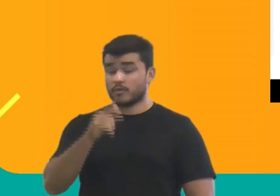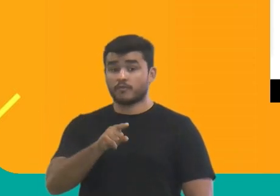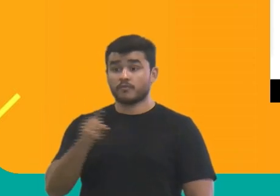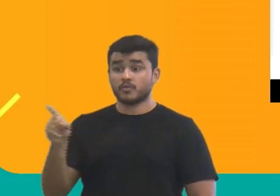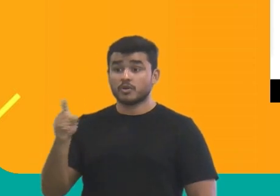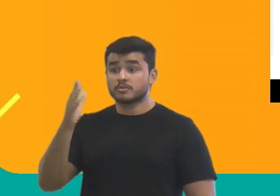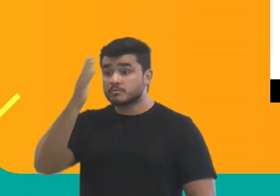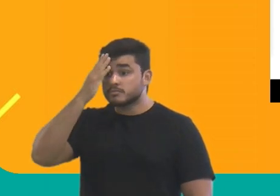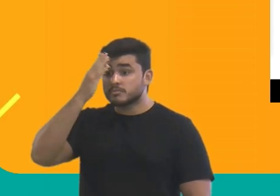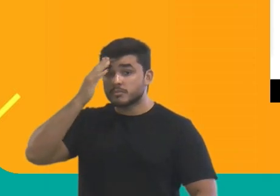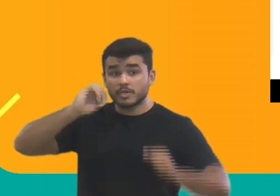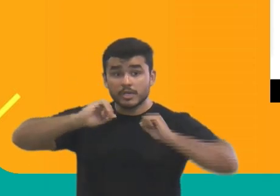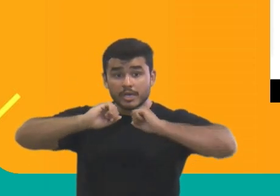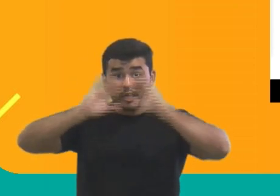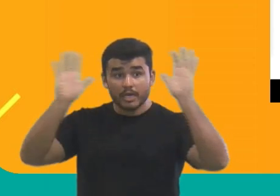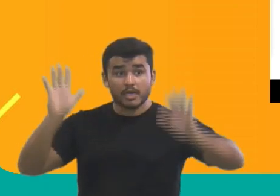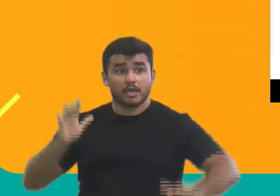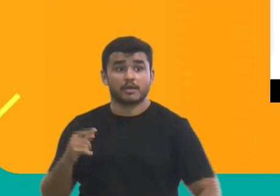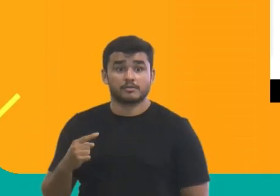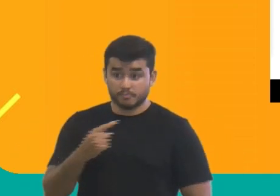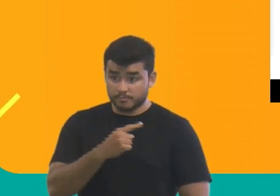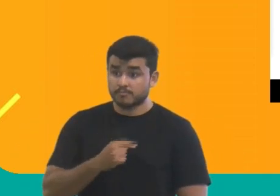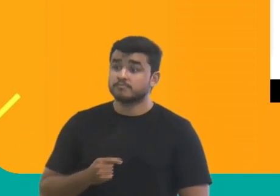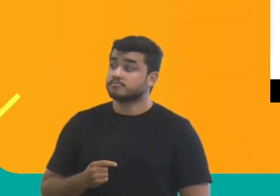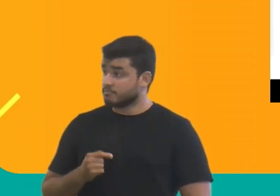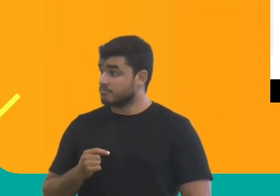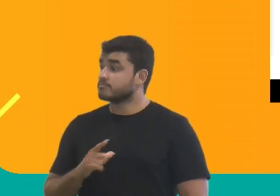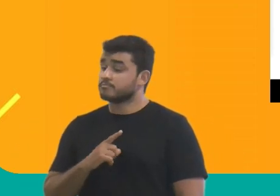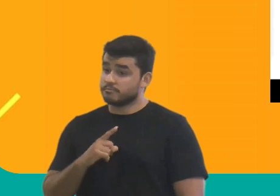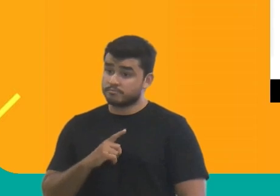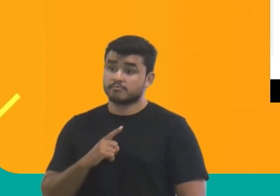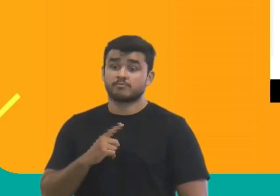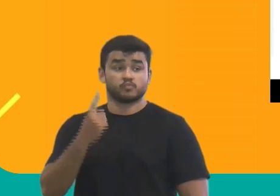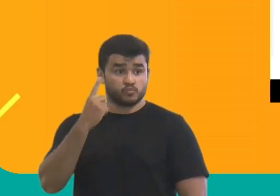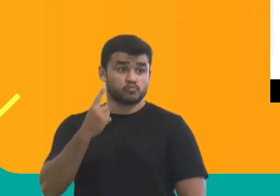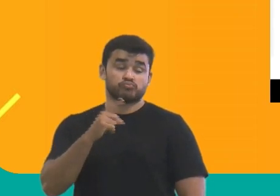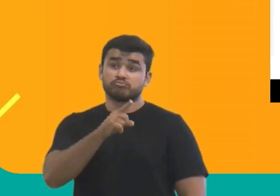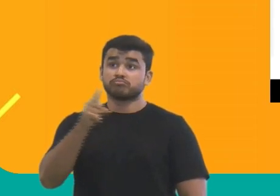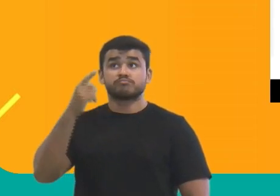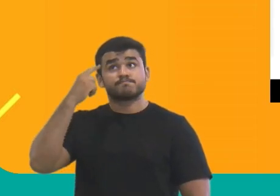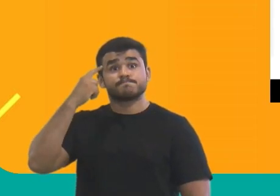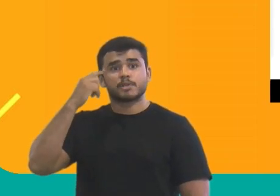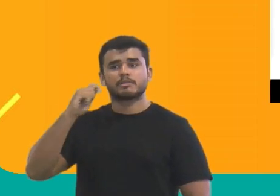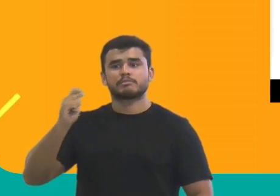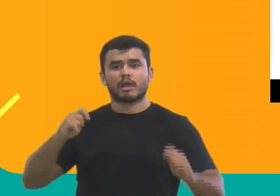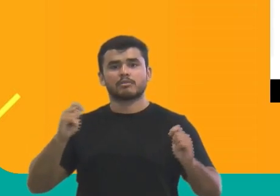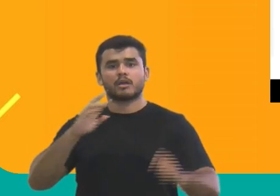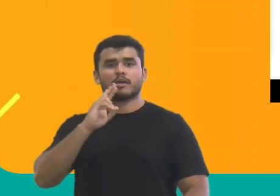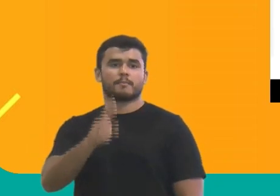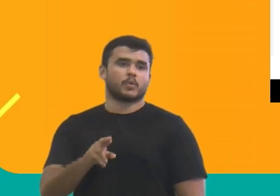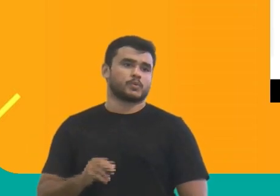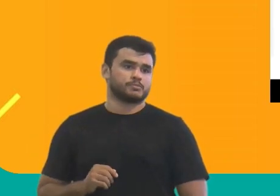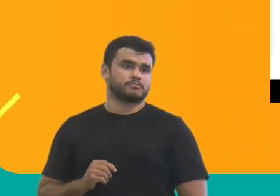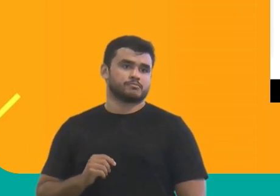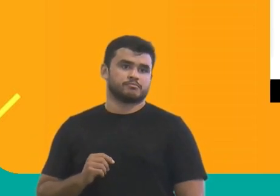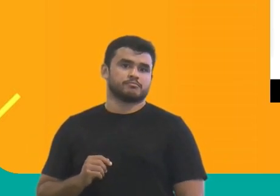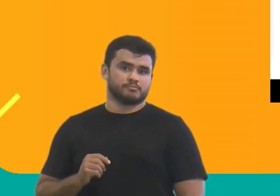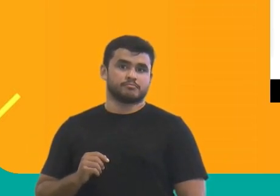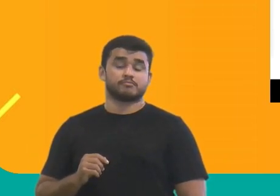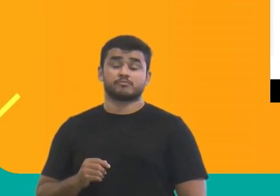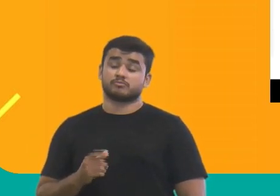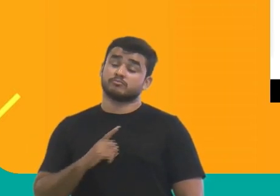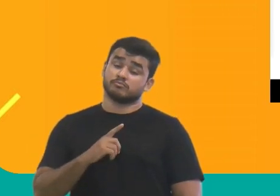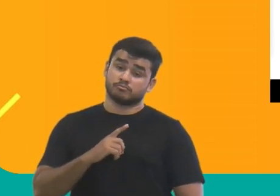a questão do carbonato de cálcio, da calagem, né? Que já traz um arcabouço para responder. E que, principalmente, depois que nós tivemos